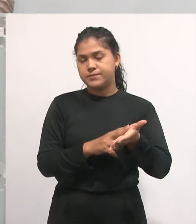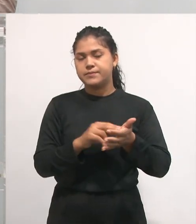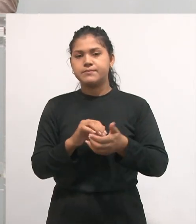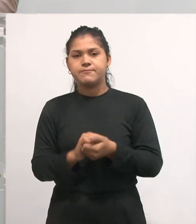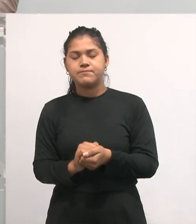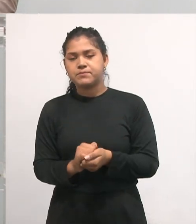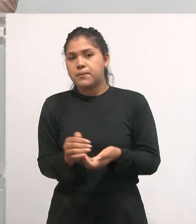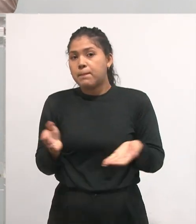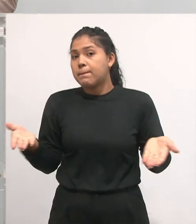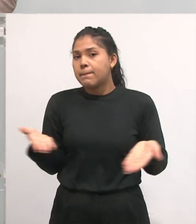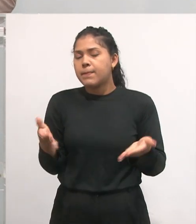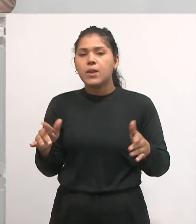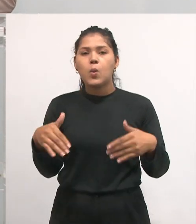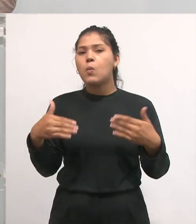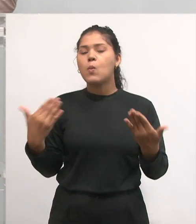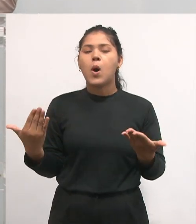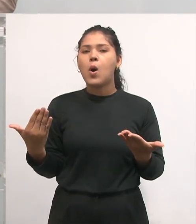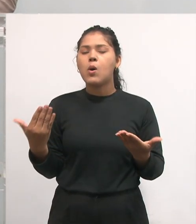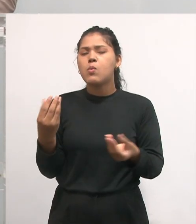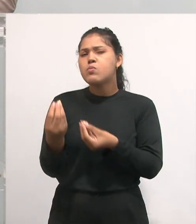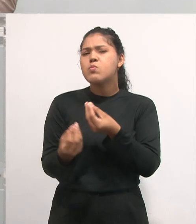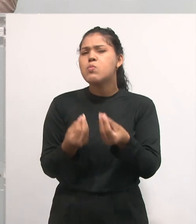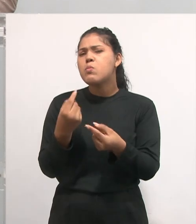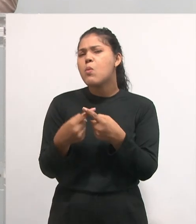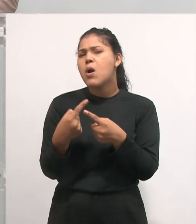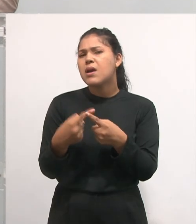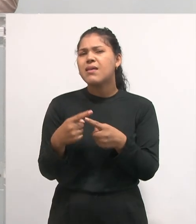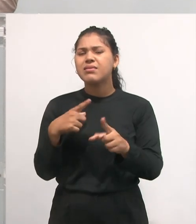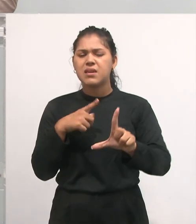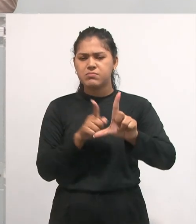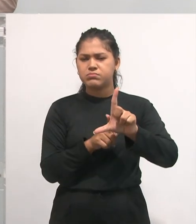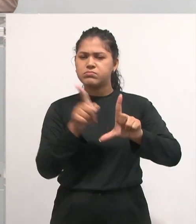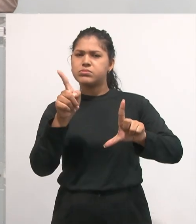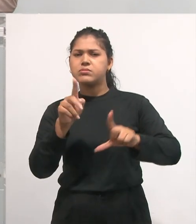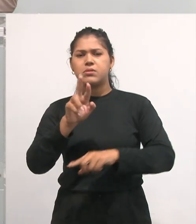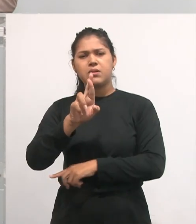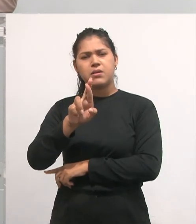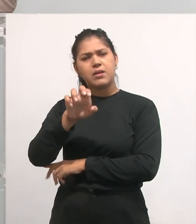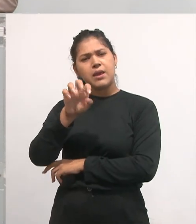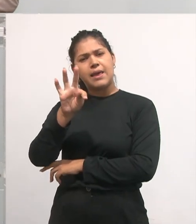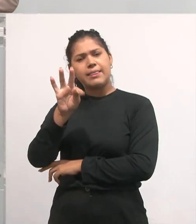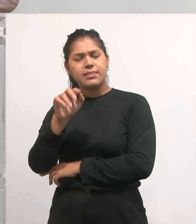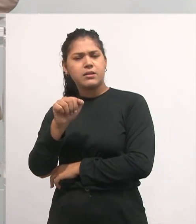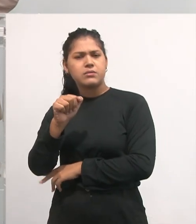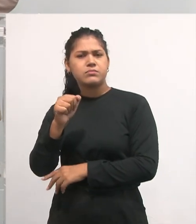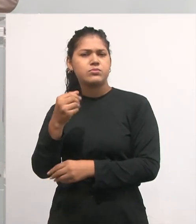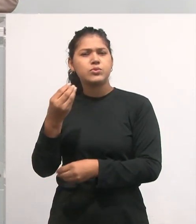vamos descobrir, então, que reta é essa, ok? Para a gente fazer a regressão linear